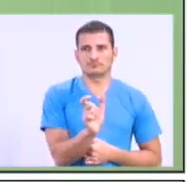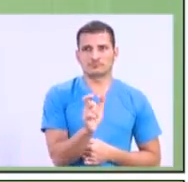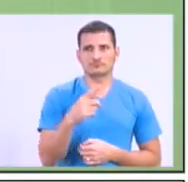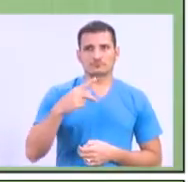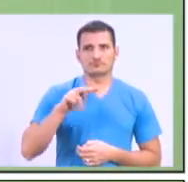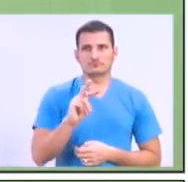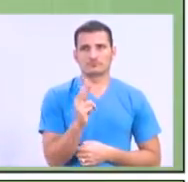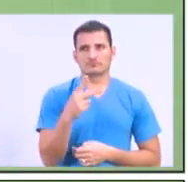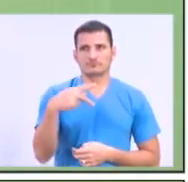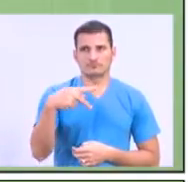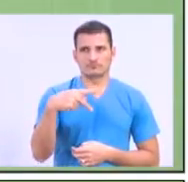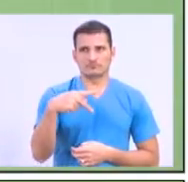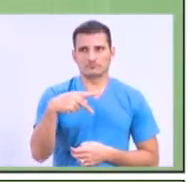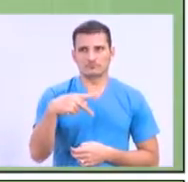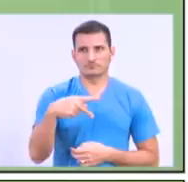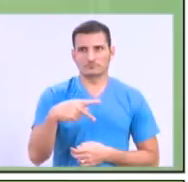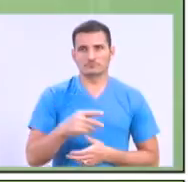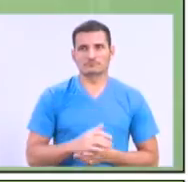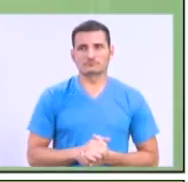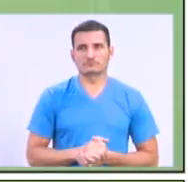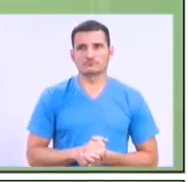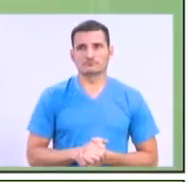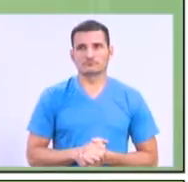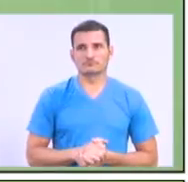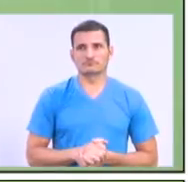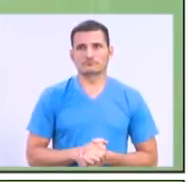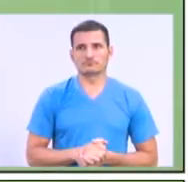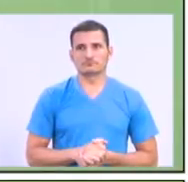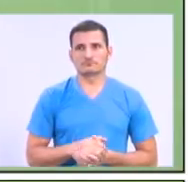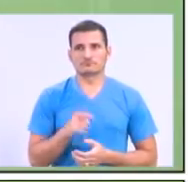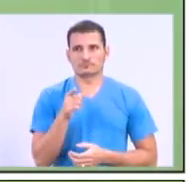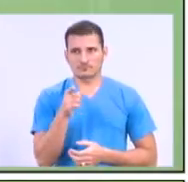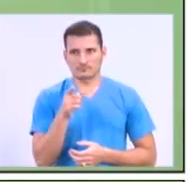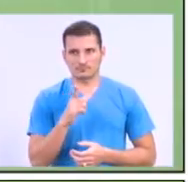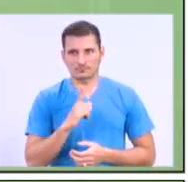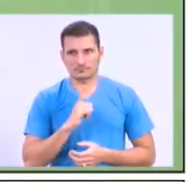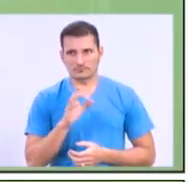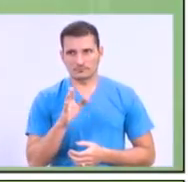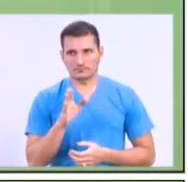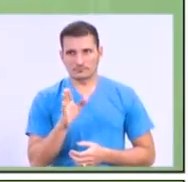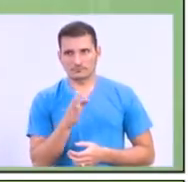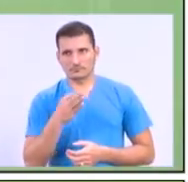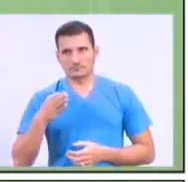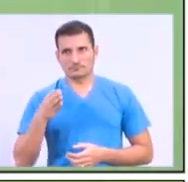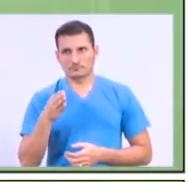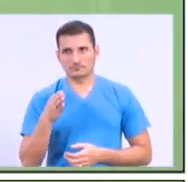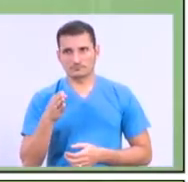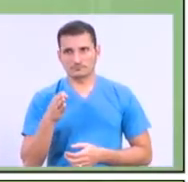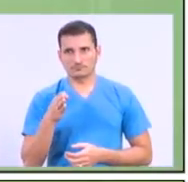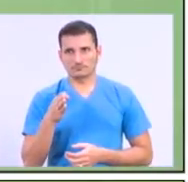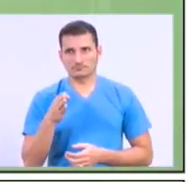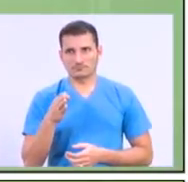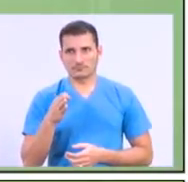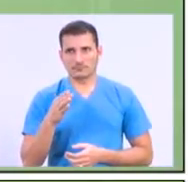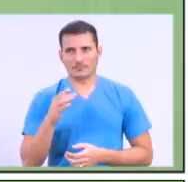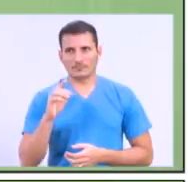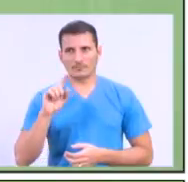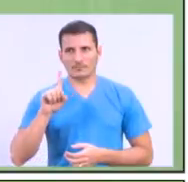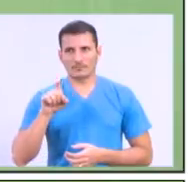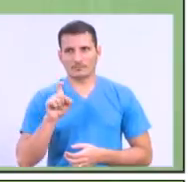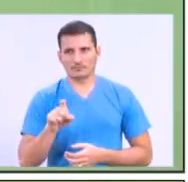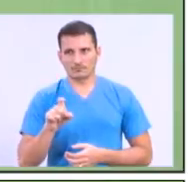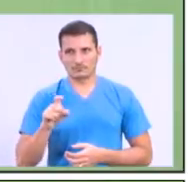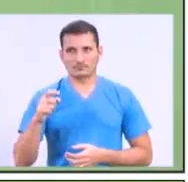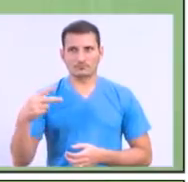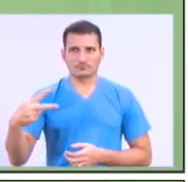PHP. Aqui nós temos um espaço, né, percebam que nós temos um espaço, e depois nós temos ponto de interrogação